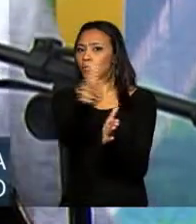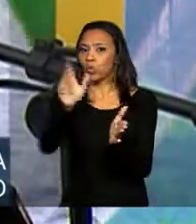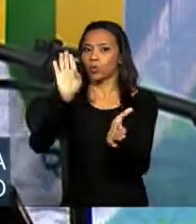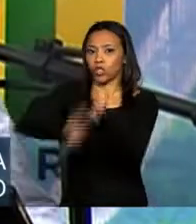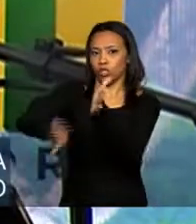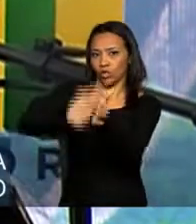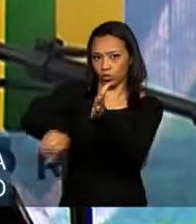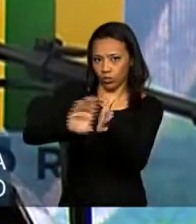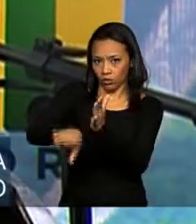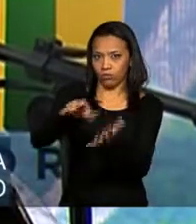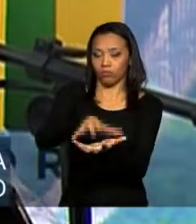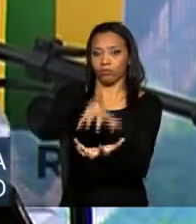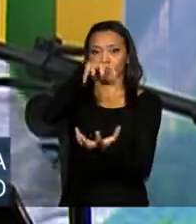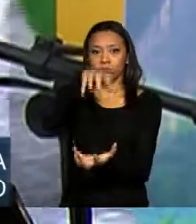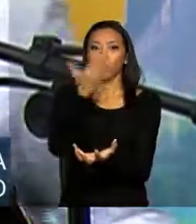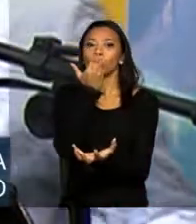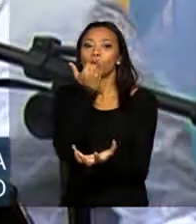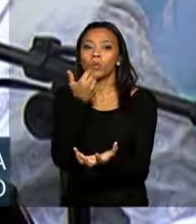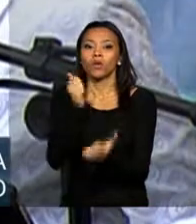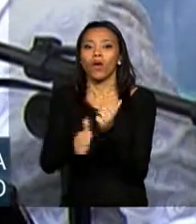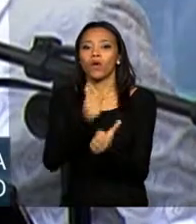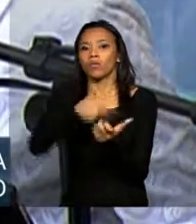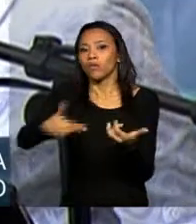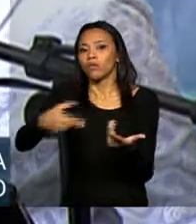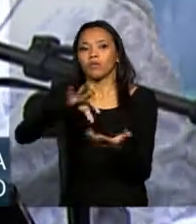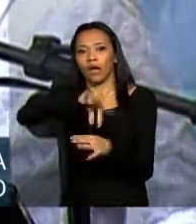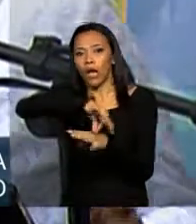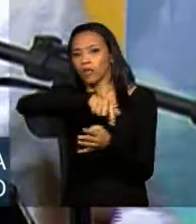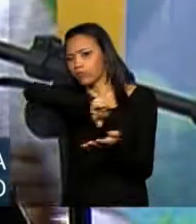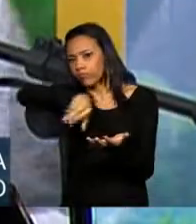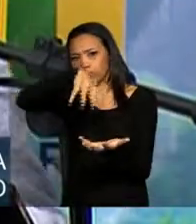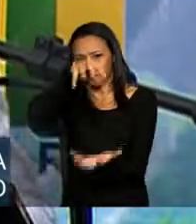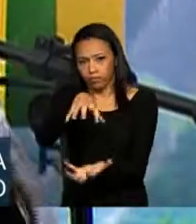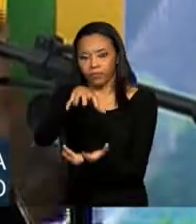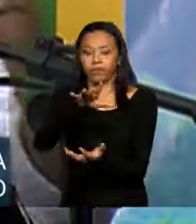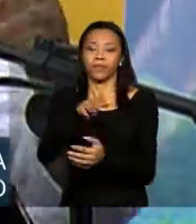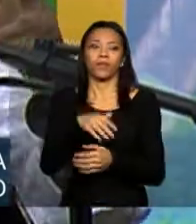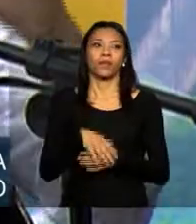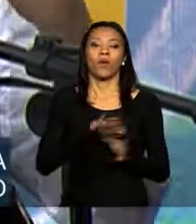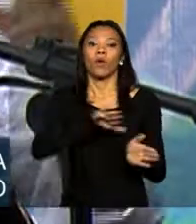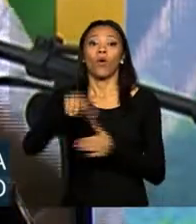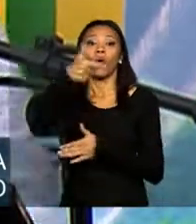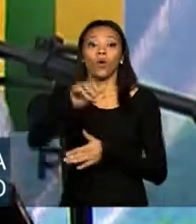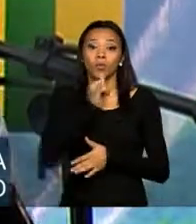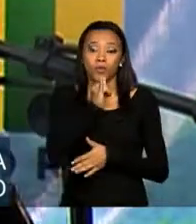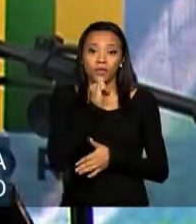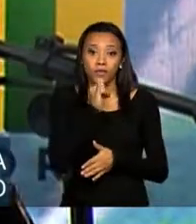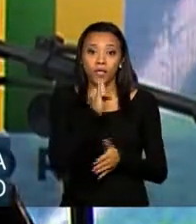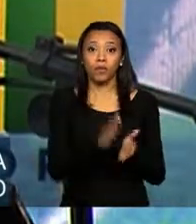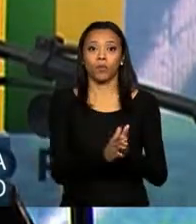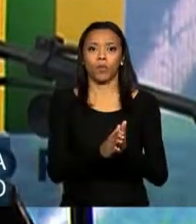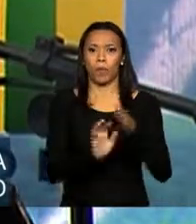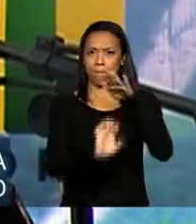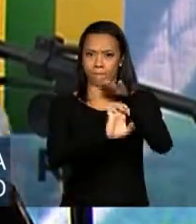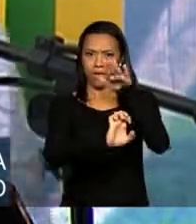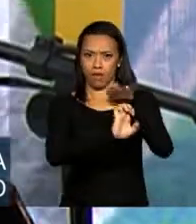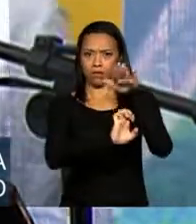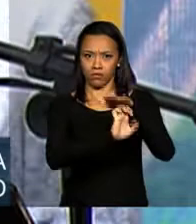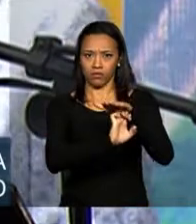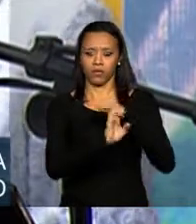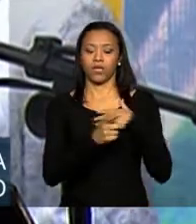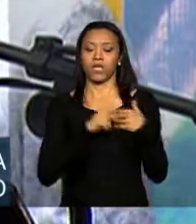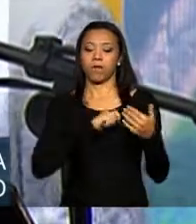básica mas a desoneração por exemplo da folha de pagamento de uma empresa